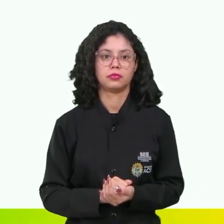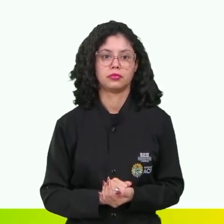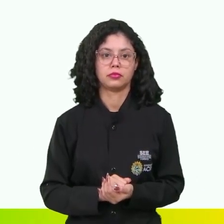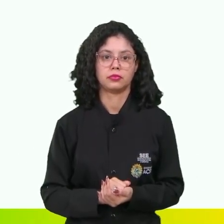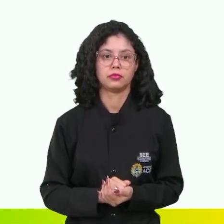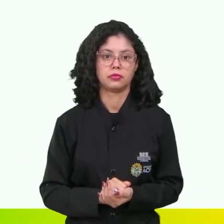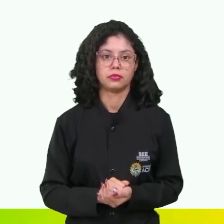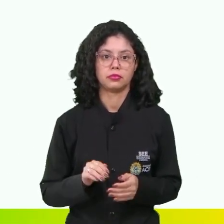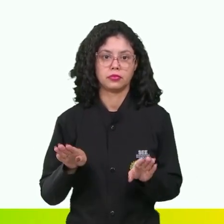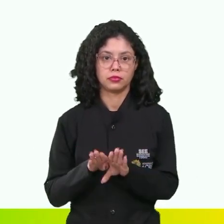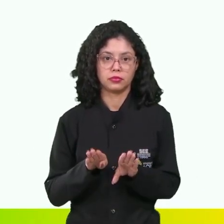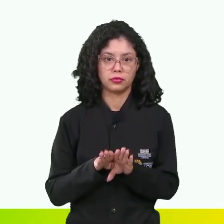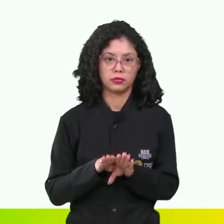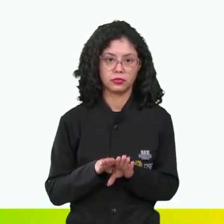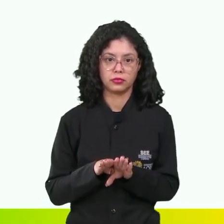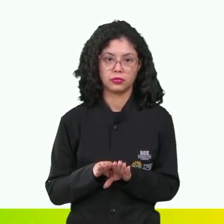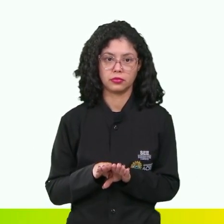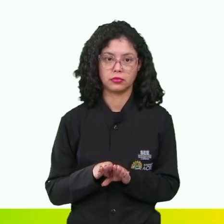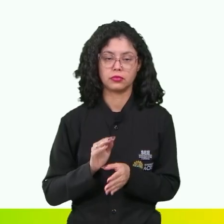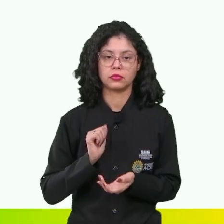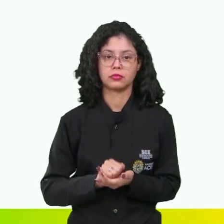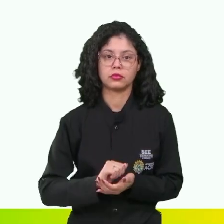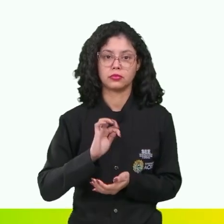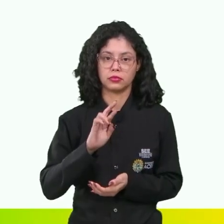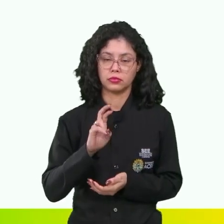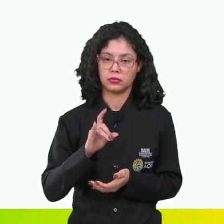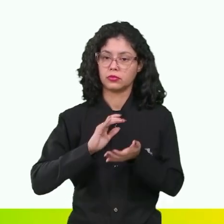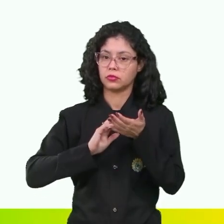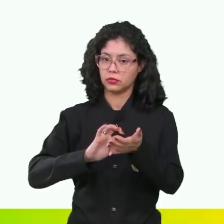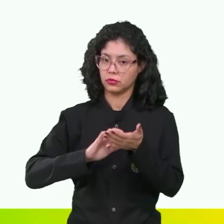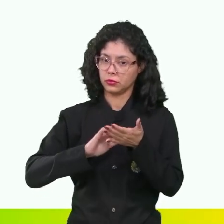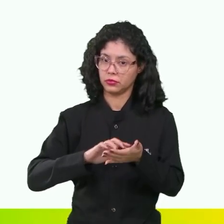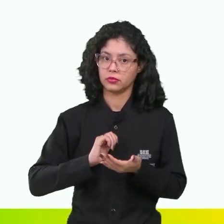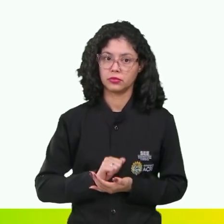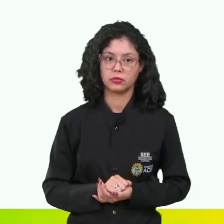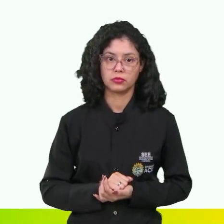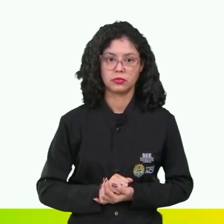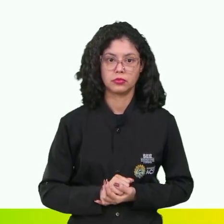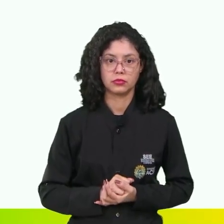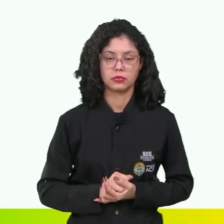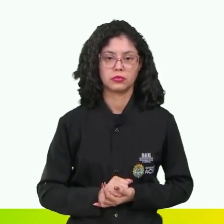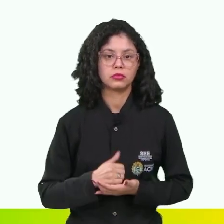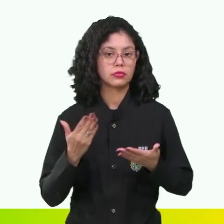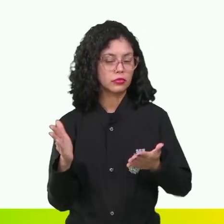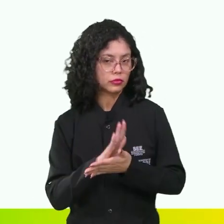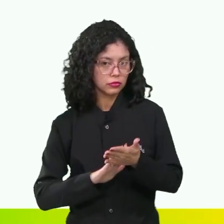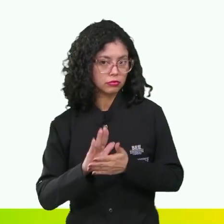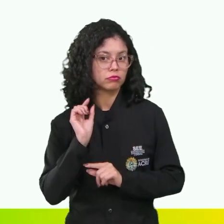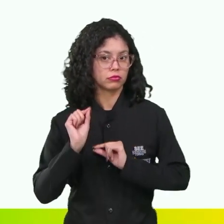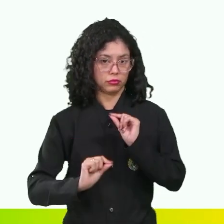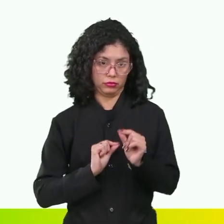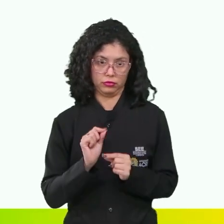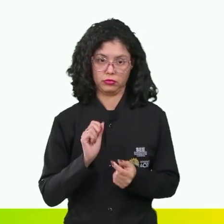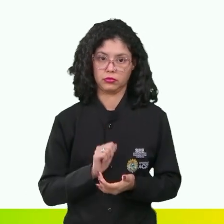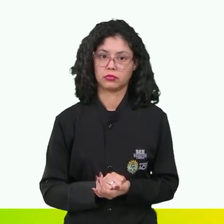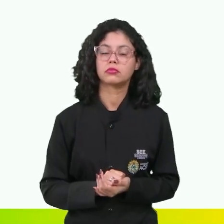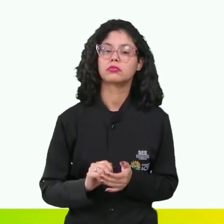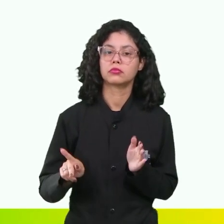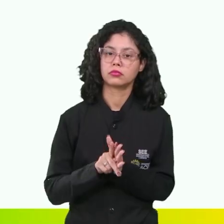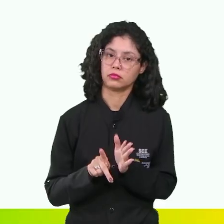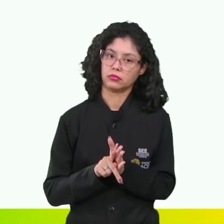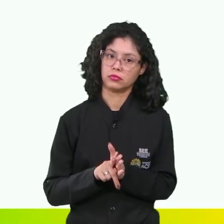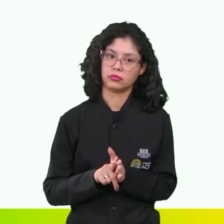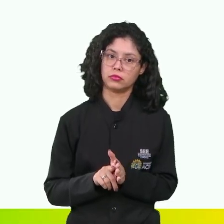da internet, eu resumo isso em curadoria digital, que nada mais é que o ato